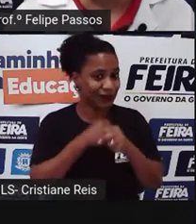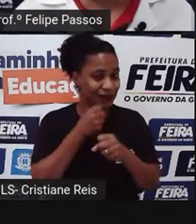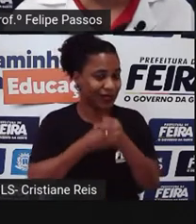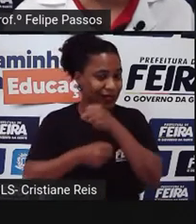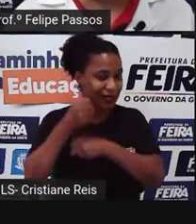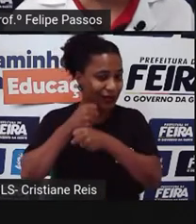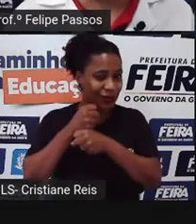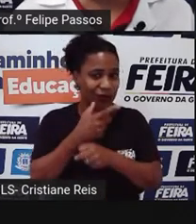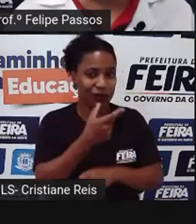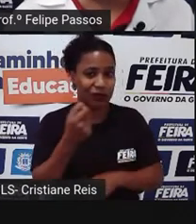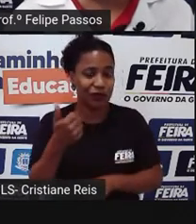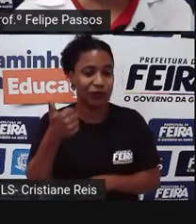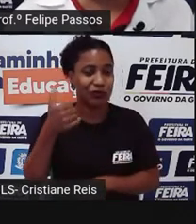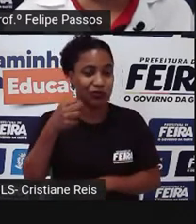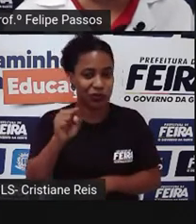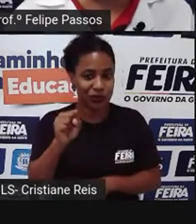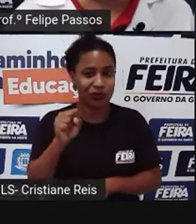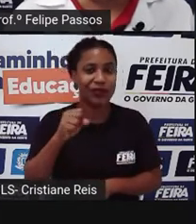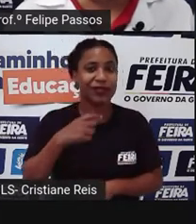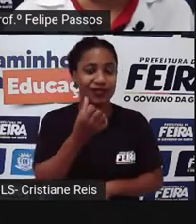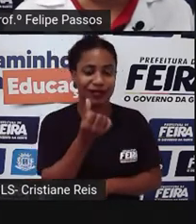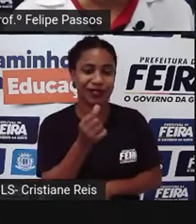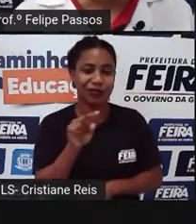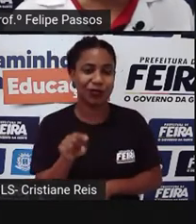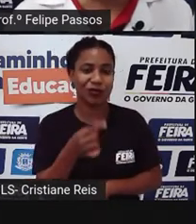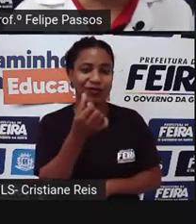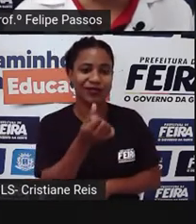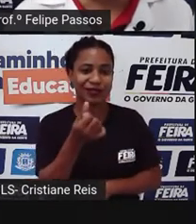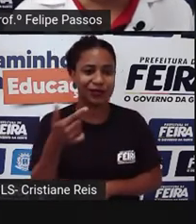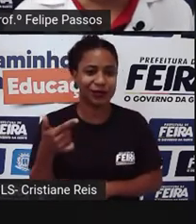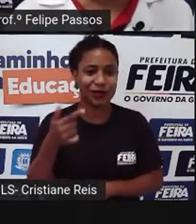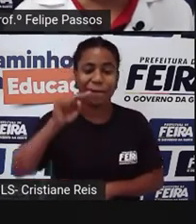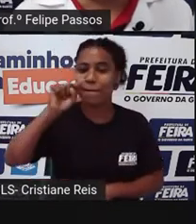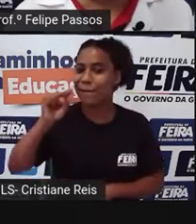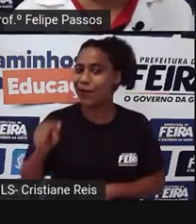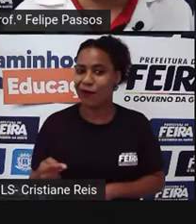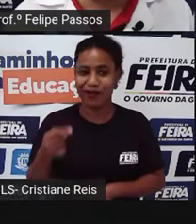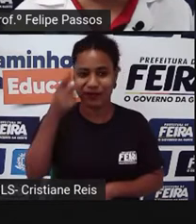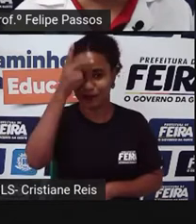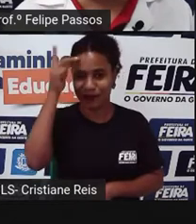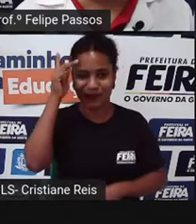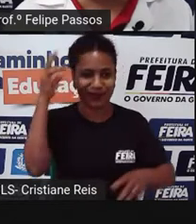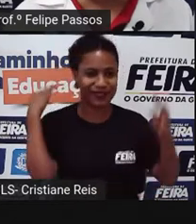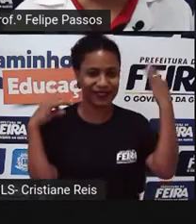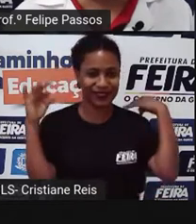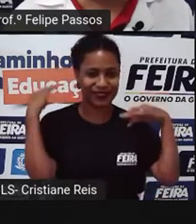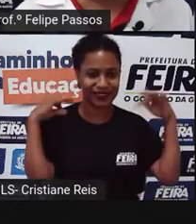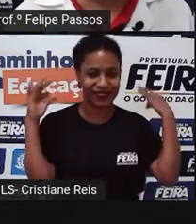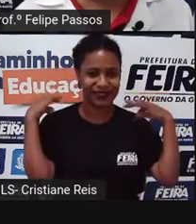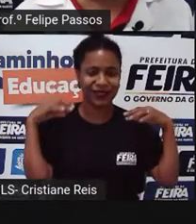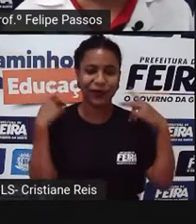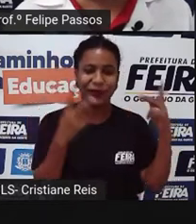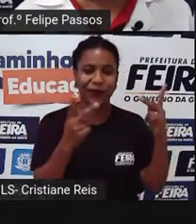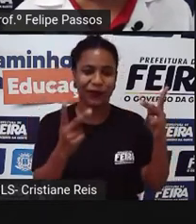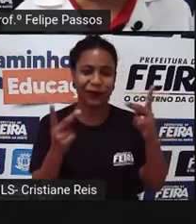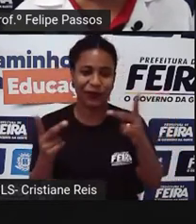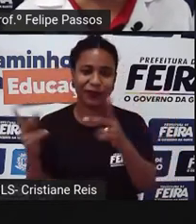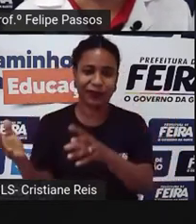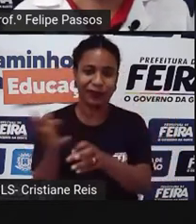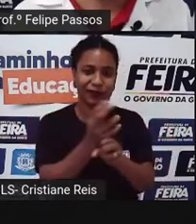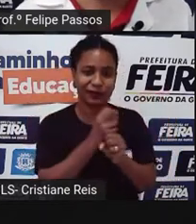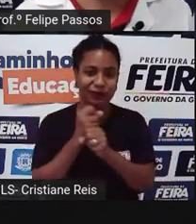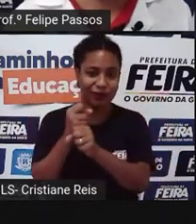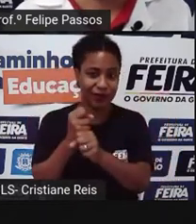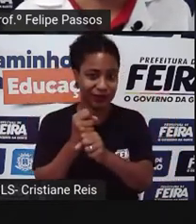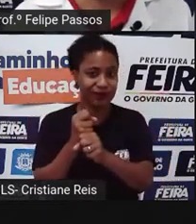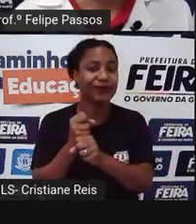Brasil 6,62 milhões de turistas. Em 2019, 6,35. Então, em